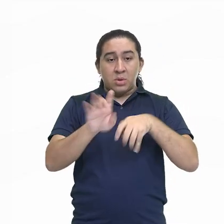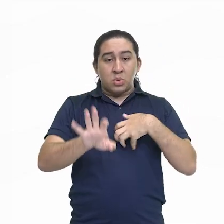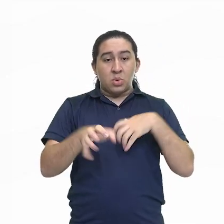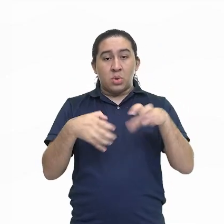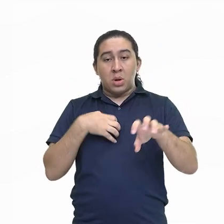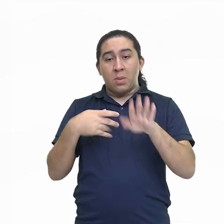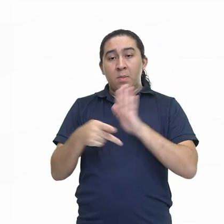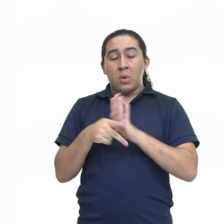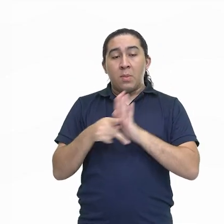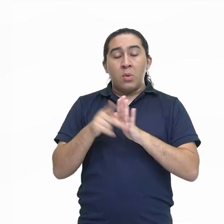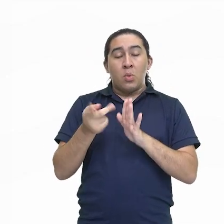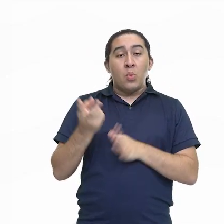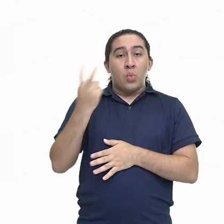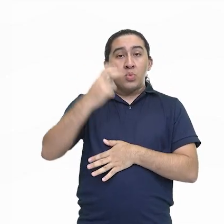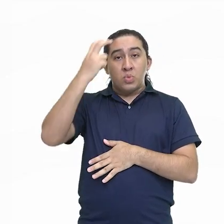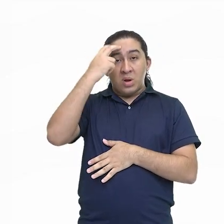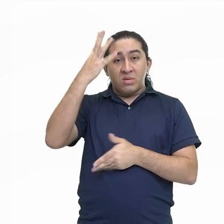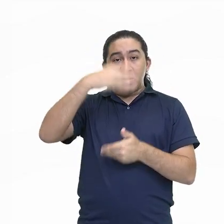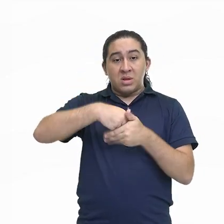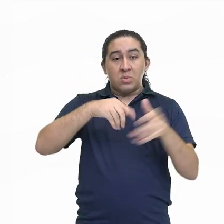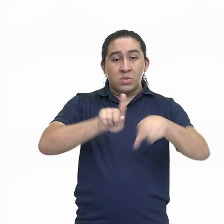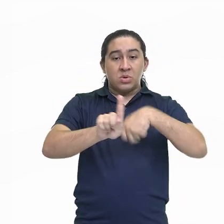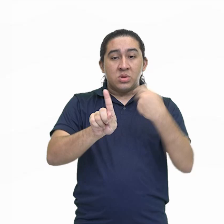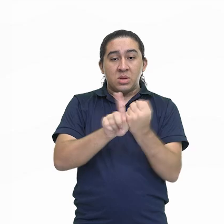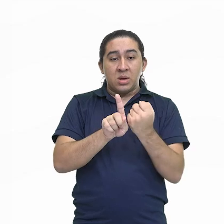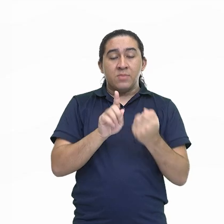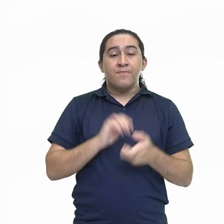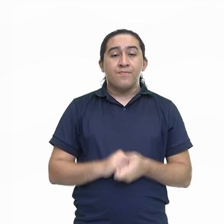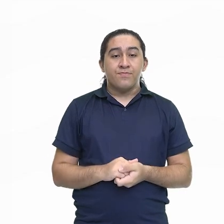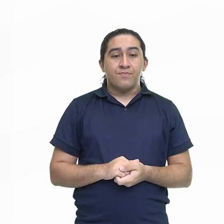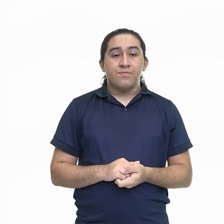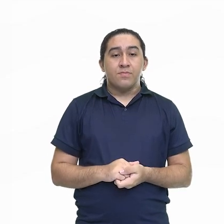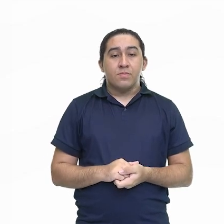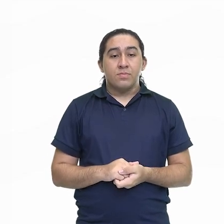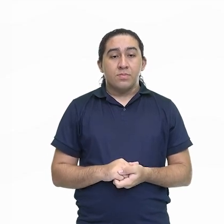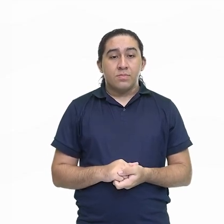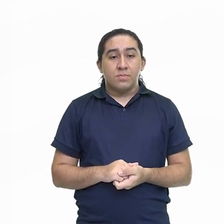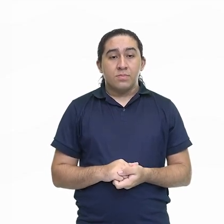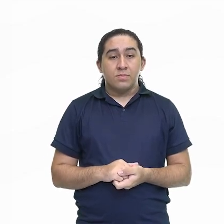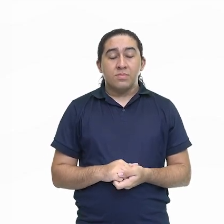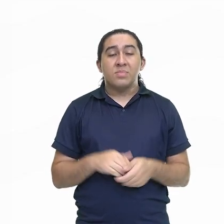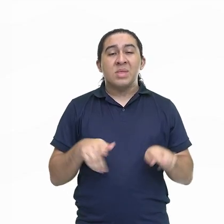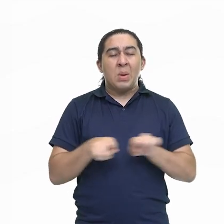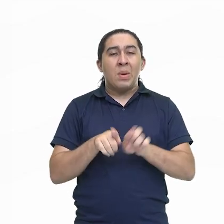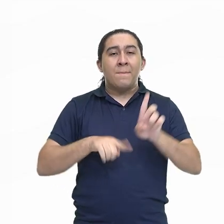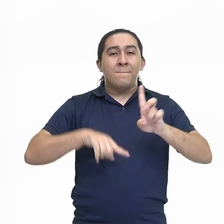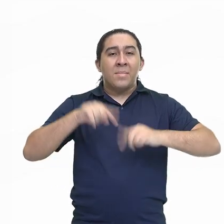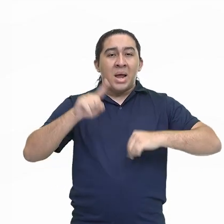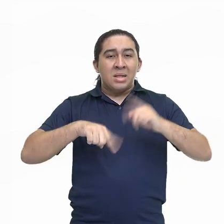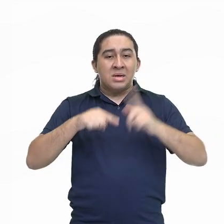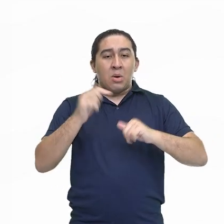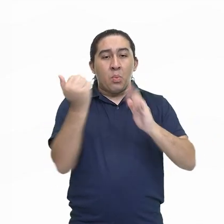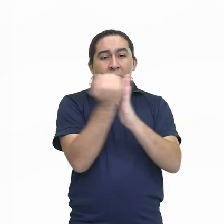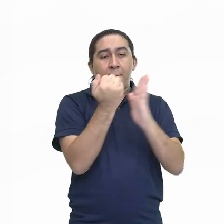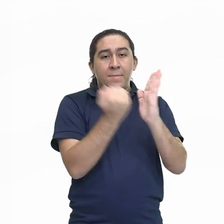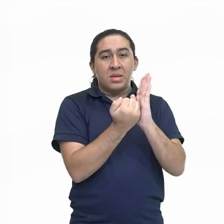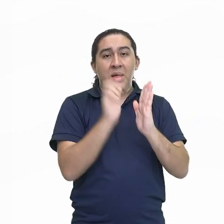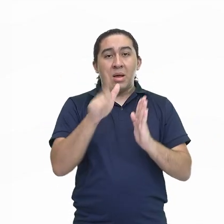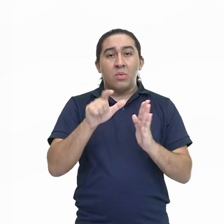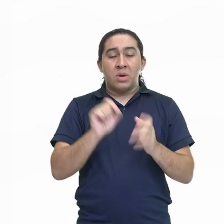uma sociedade. O patrimônio cultural, ele vai compreender bens materiais